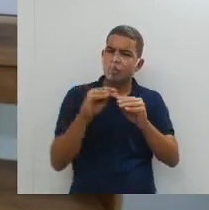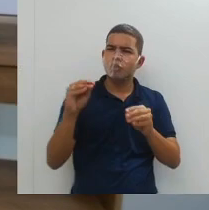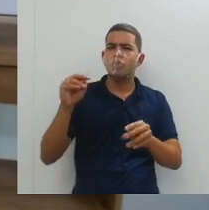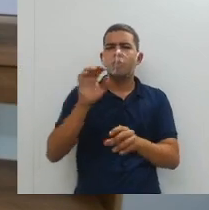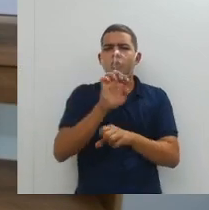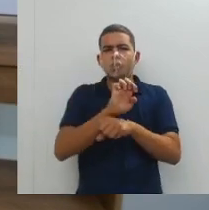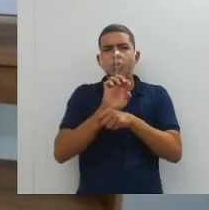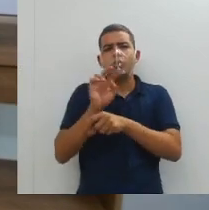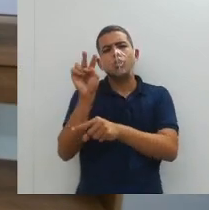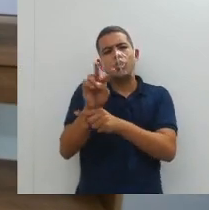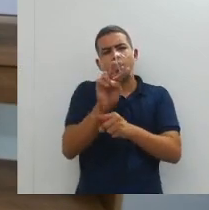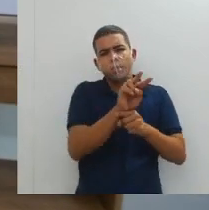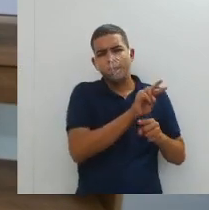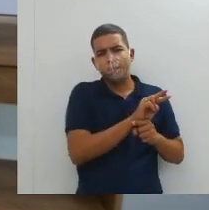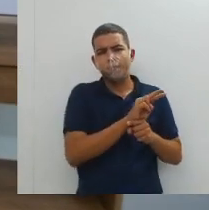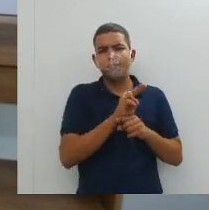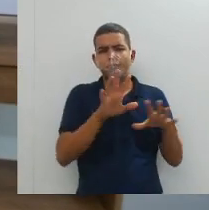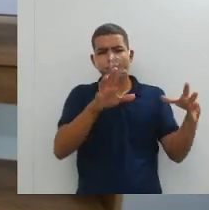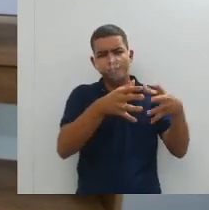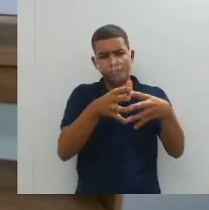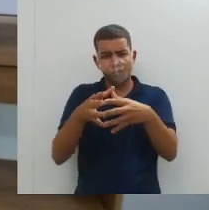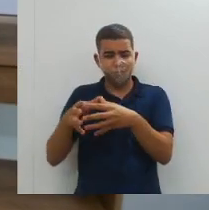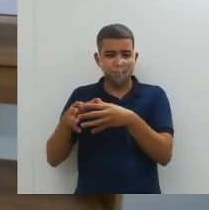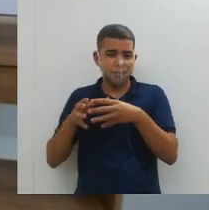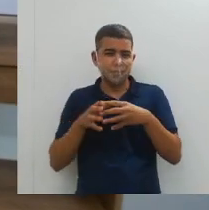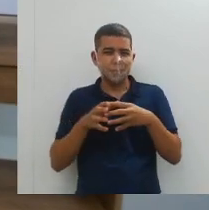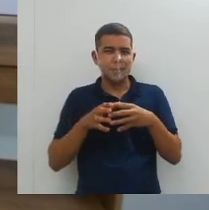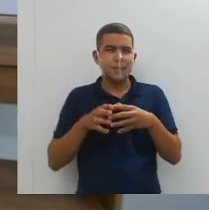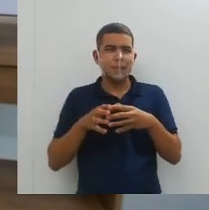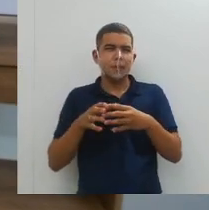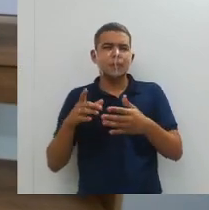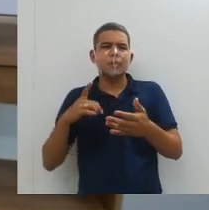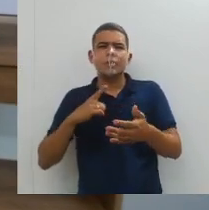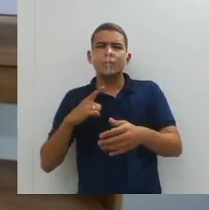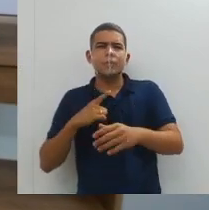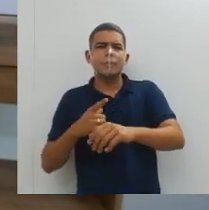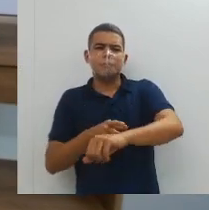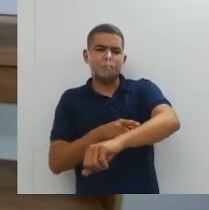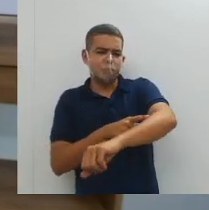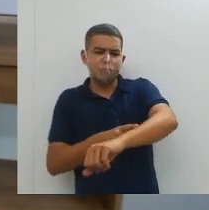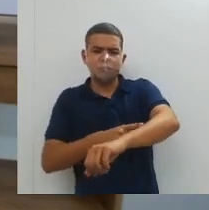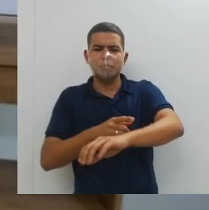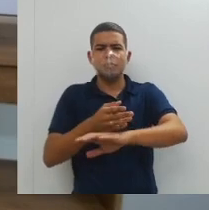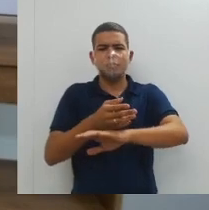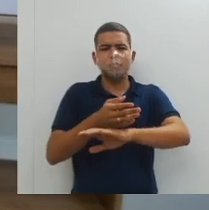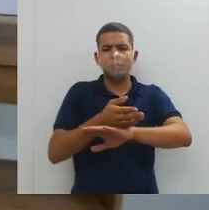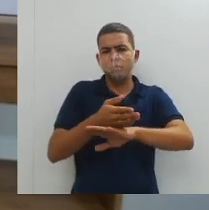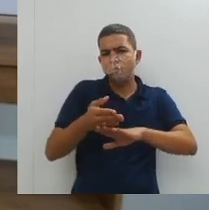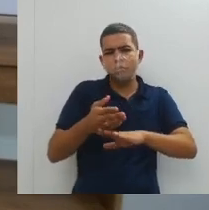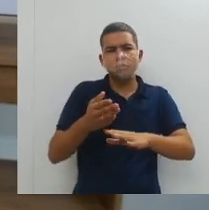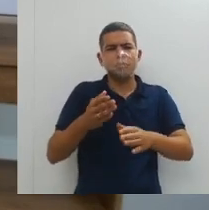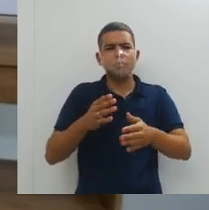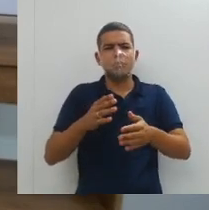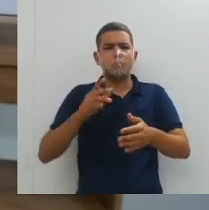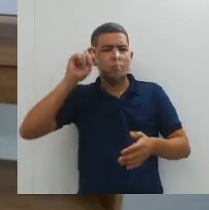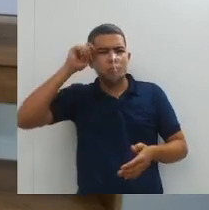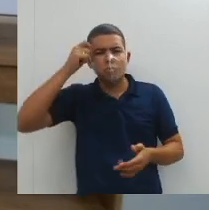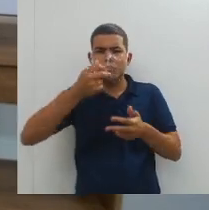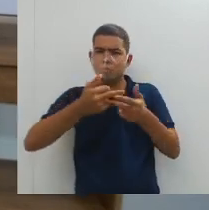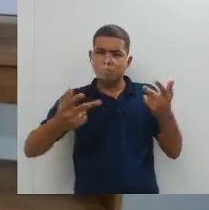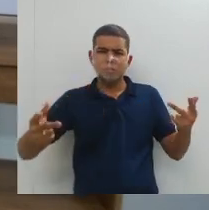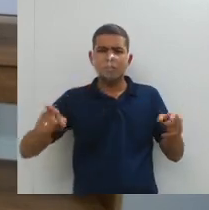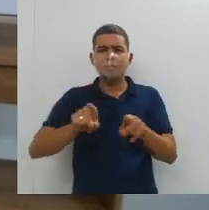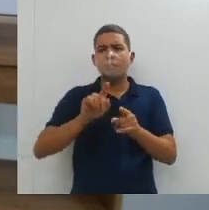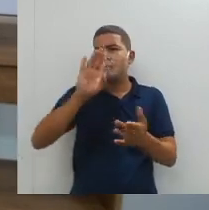mundo, de todas as classes, de todas as raças, de todos os credos. Só que muitas